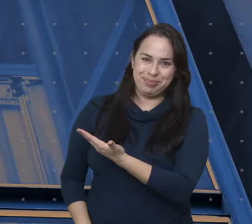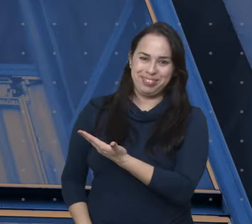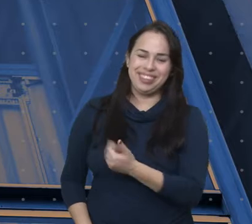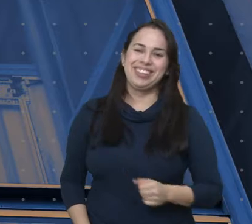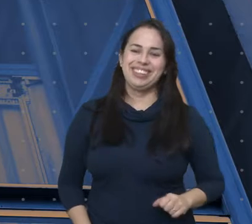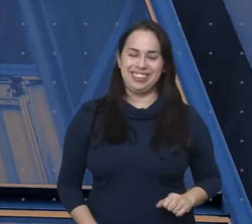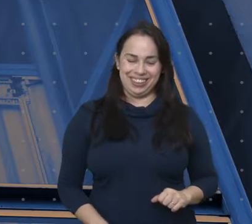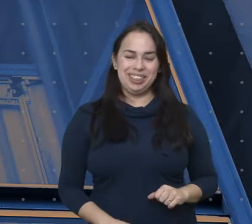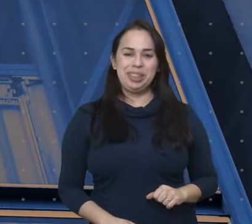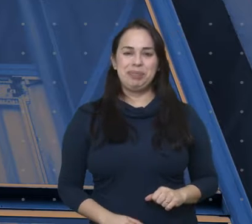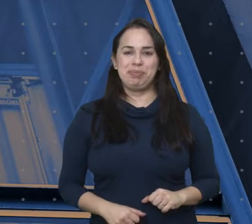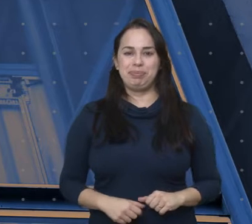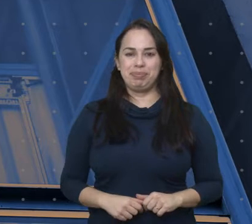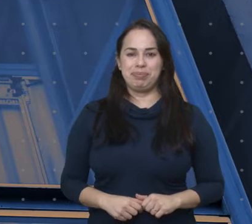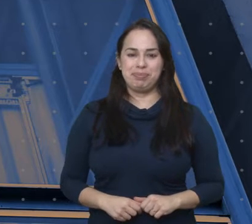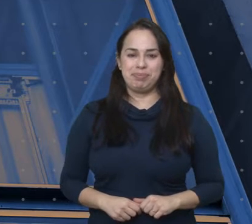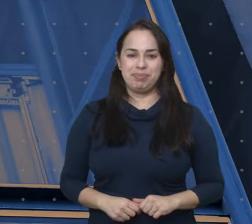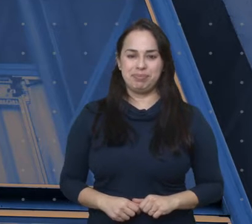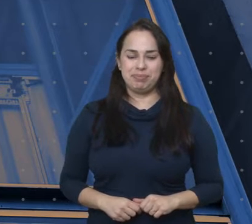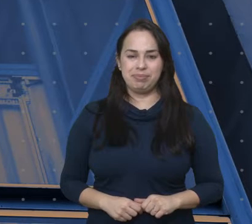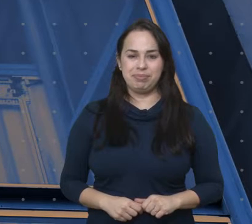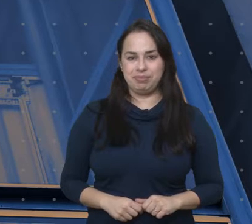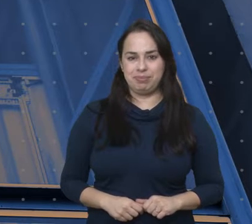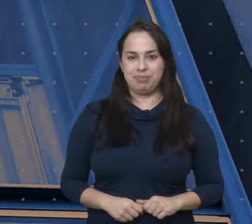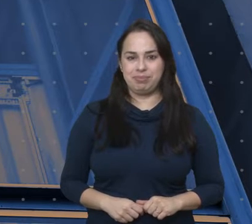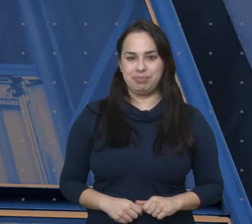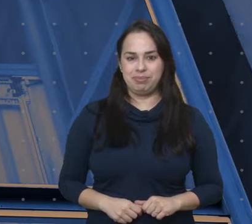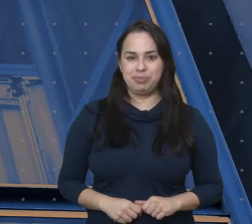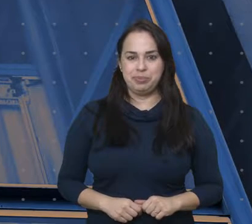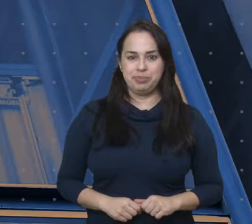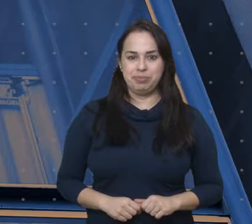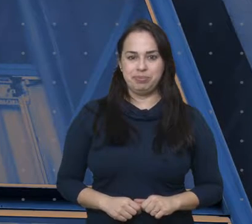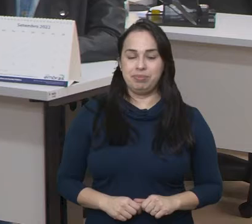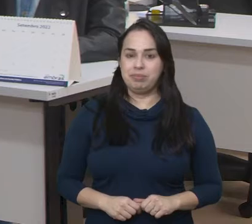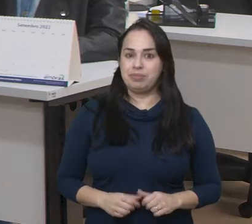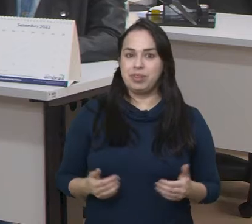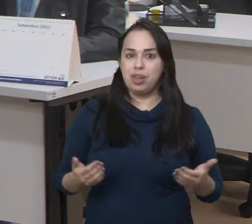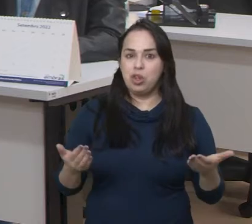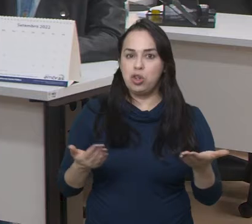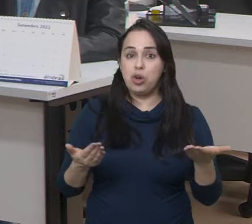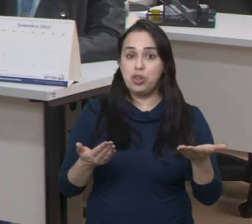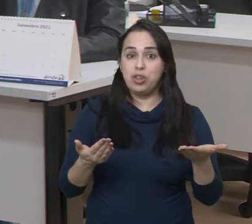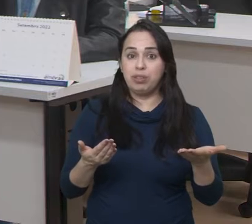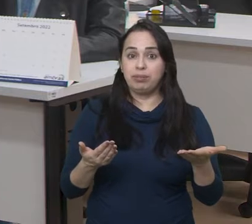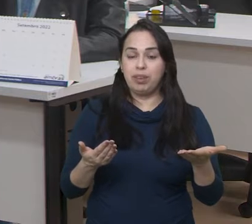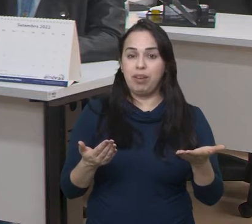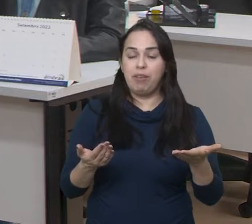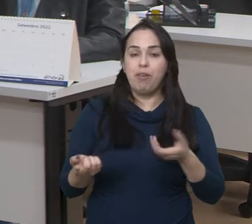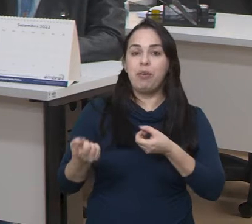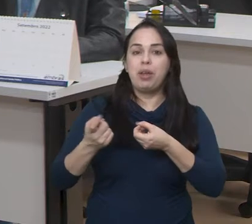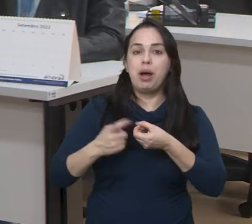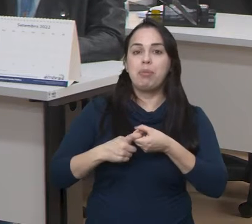que a legislação seja aplicada também é fundamental. Nosso conselho tem atuado de